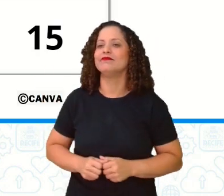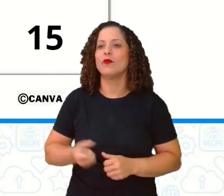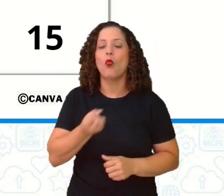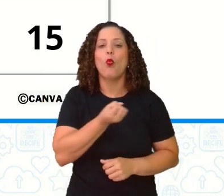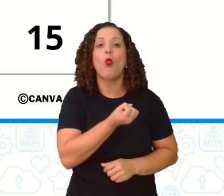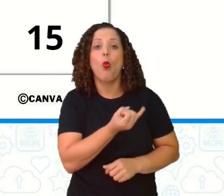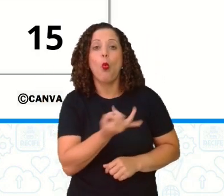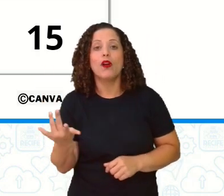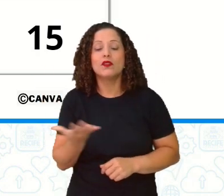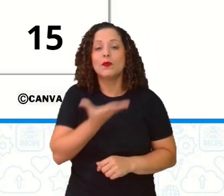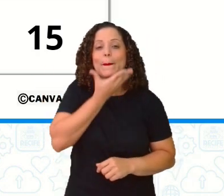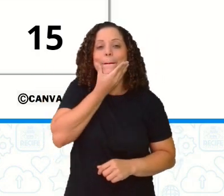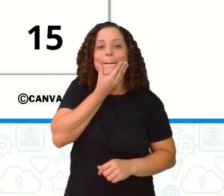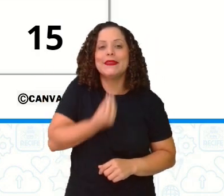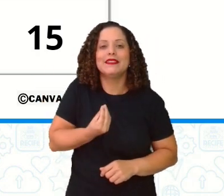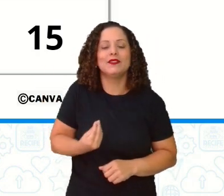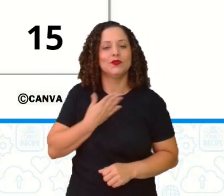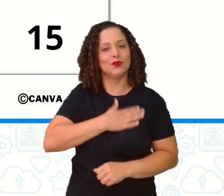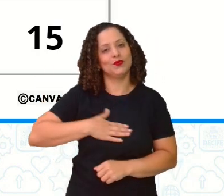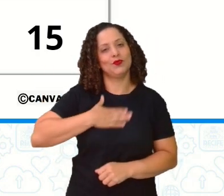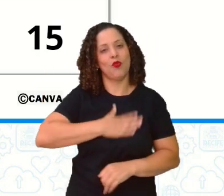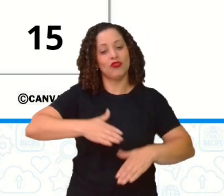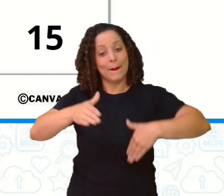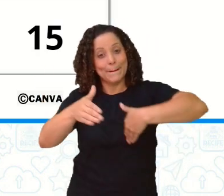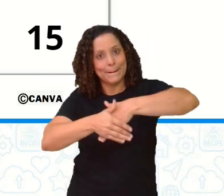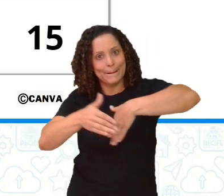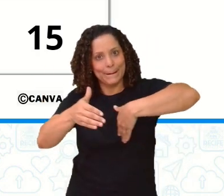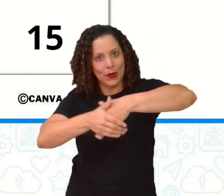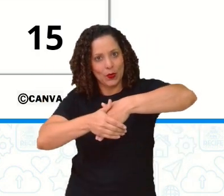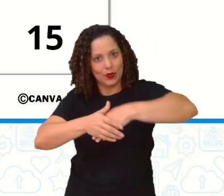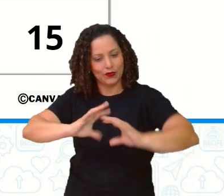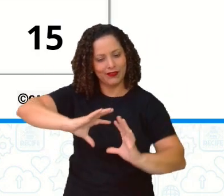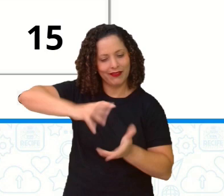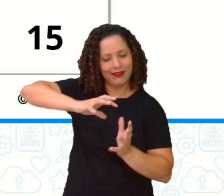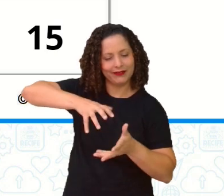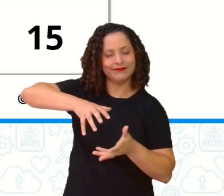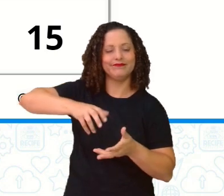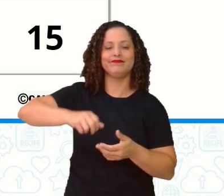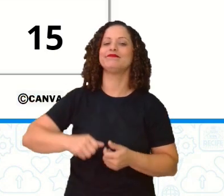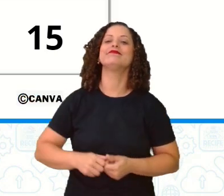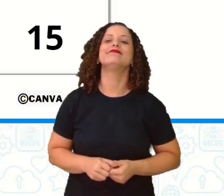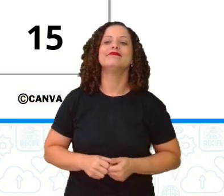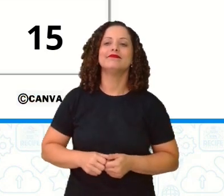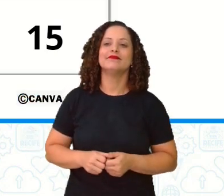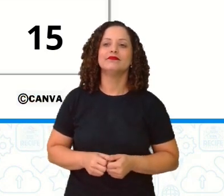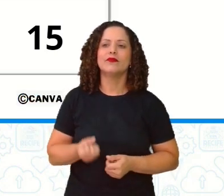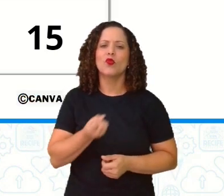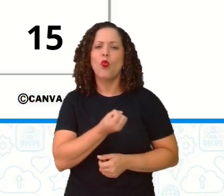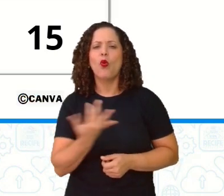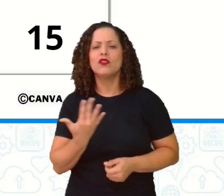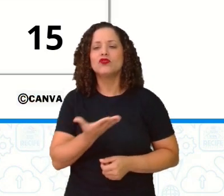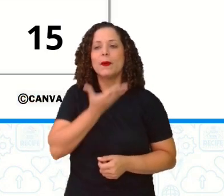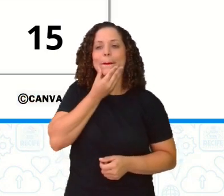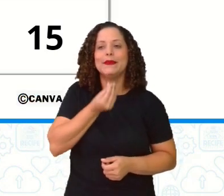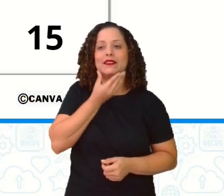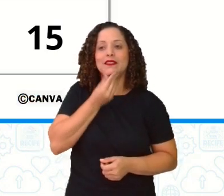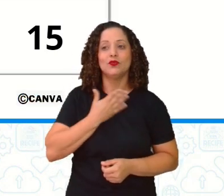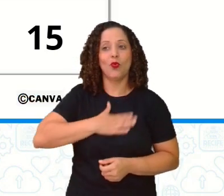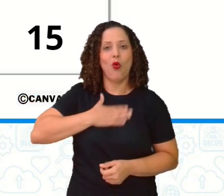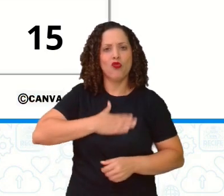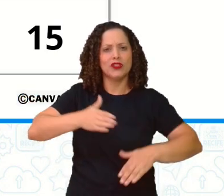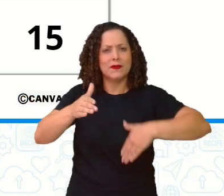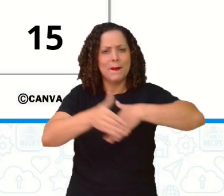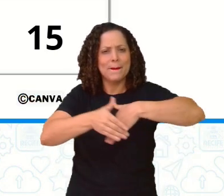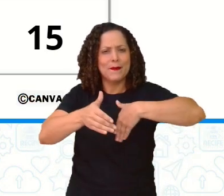quantos meninos gostam de jogar bola? Tá fácil? Quantos meninos gostam de jogar bola? É